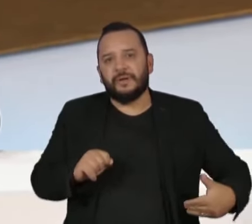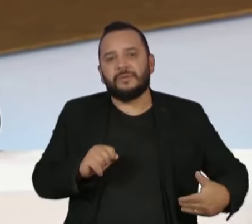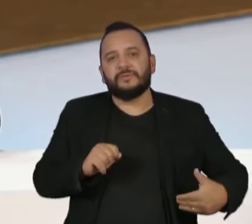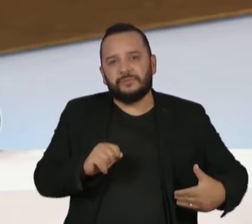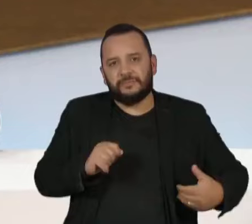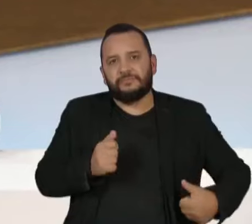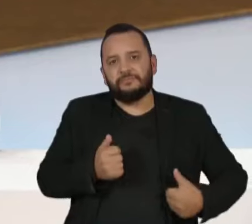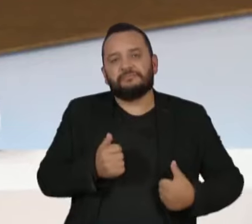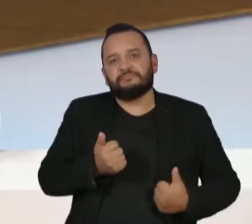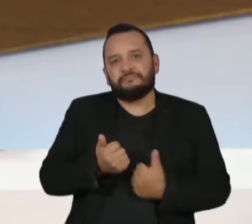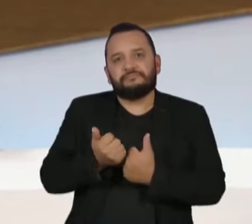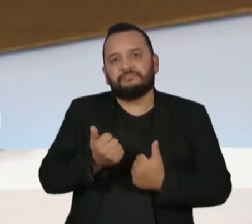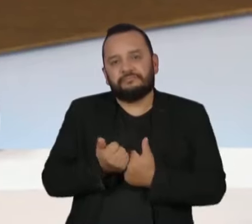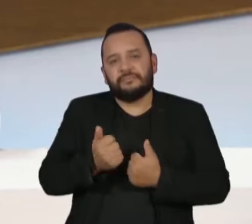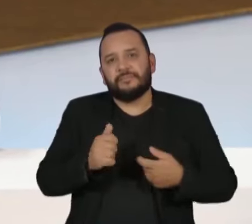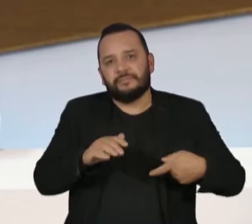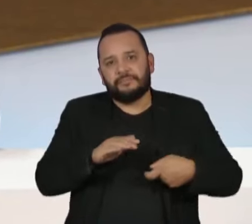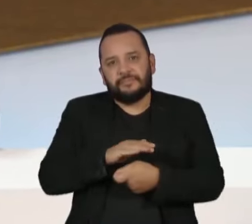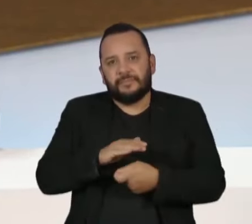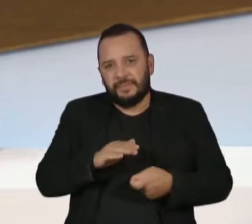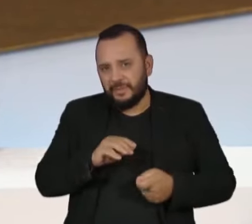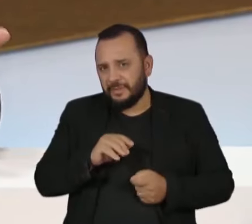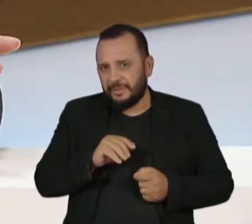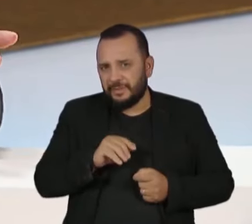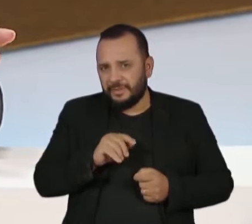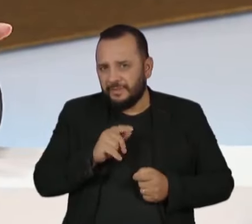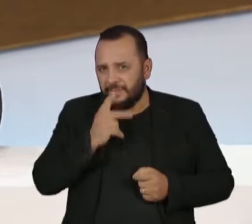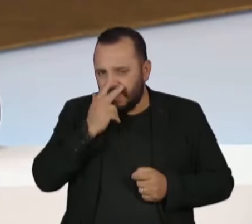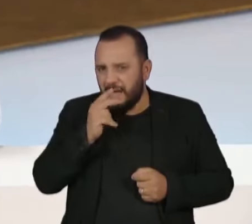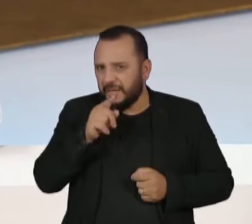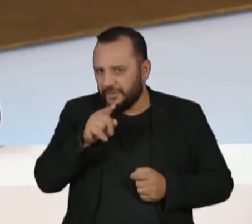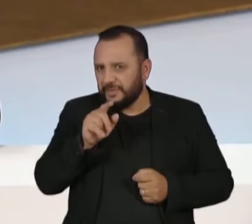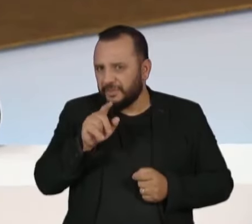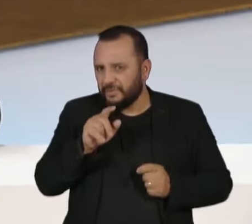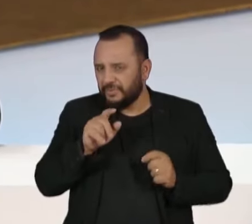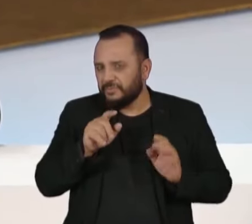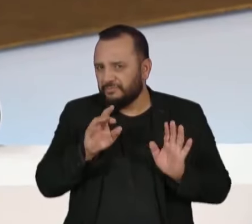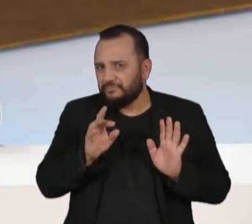né? Você acha que isso tem uma influência? Porque